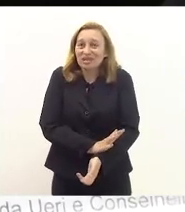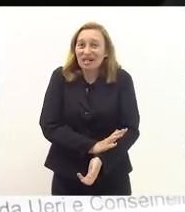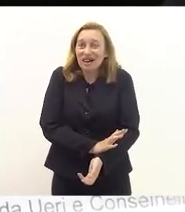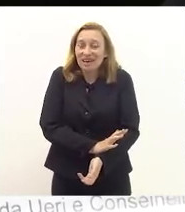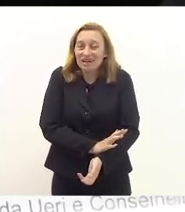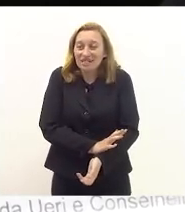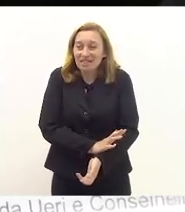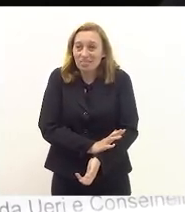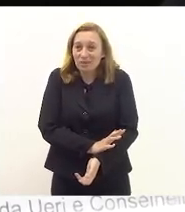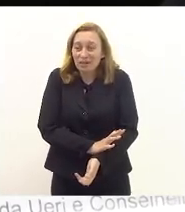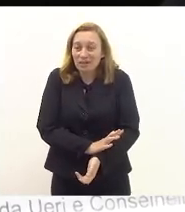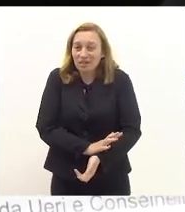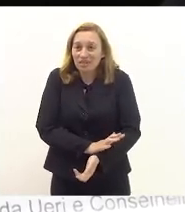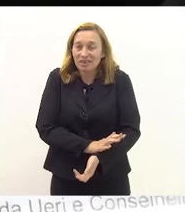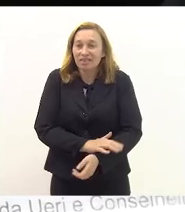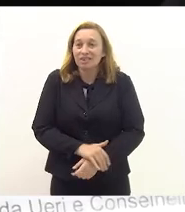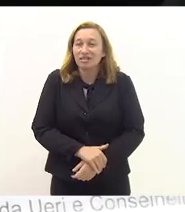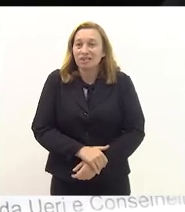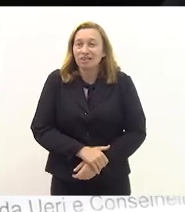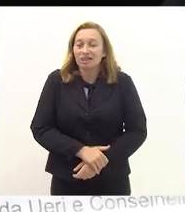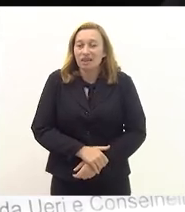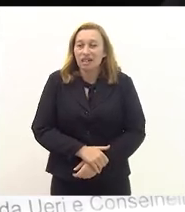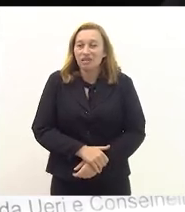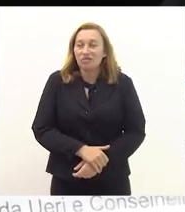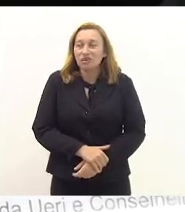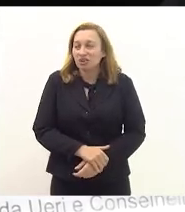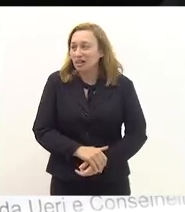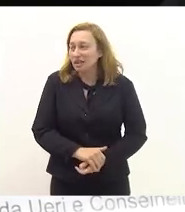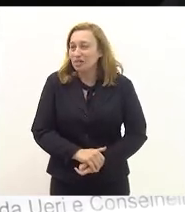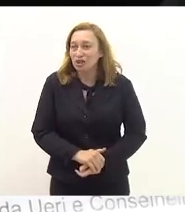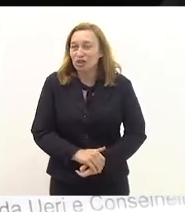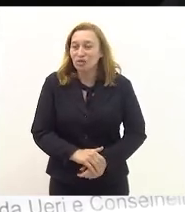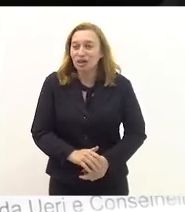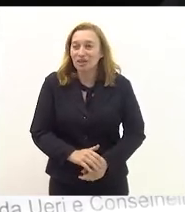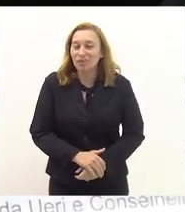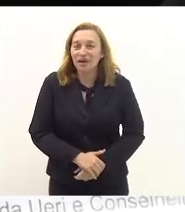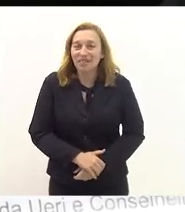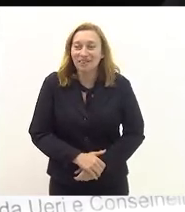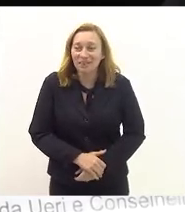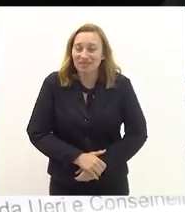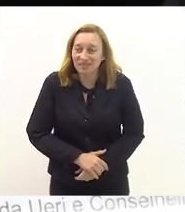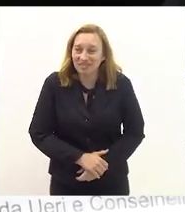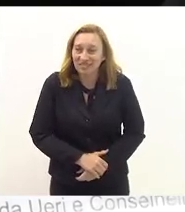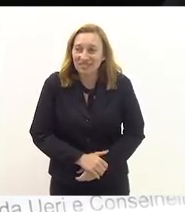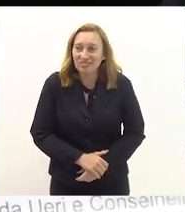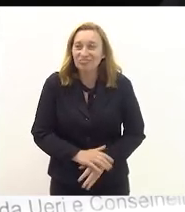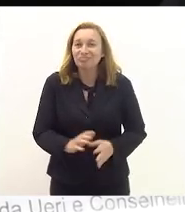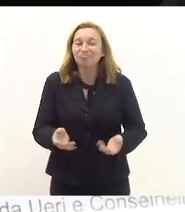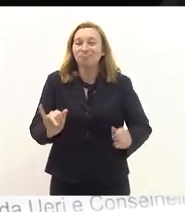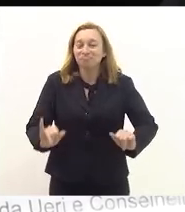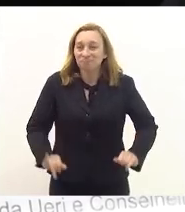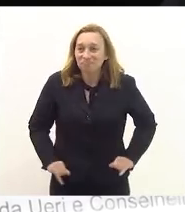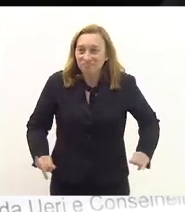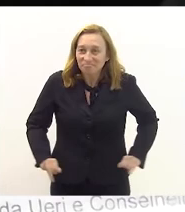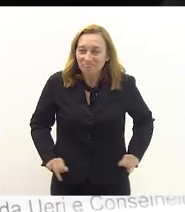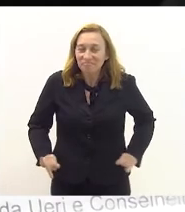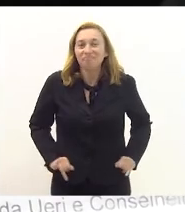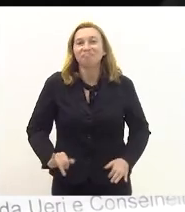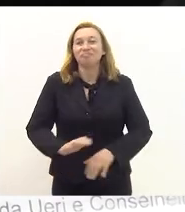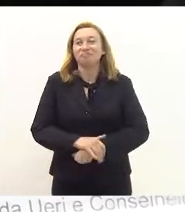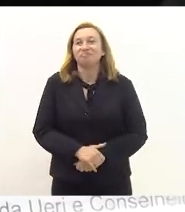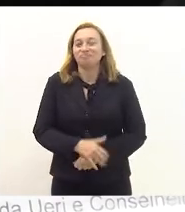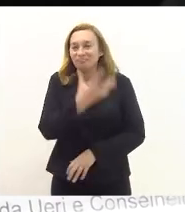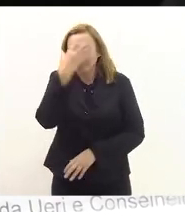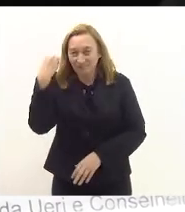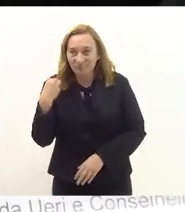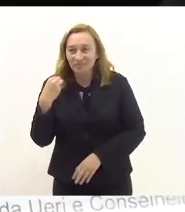de grandeza para todos os brasileiros. Aquele menino órfão e sofrido da longínqua e